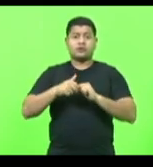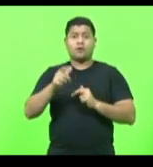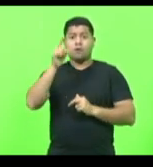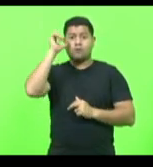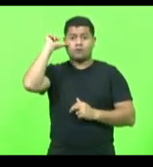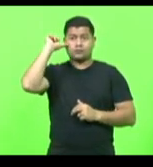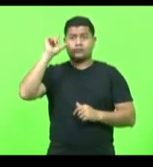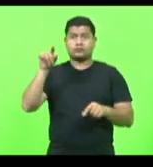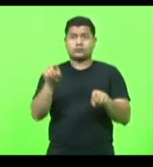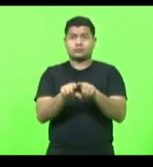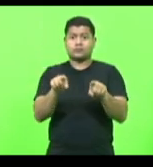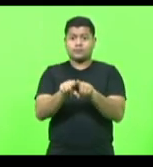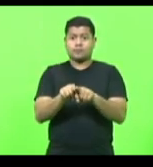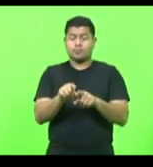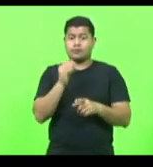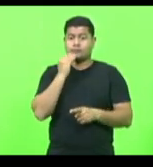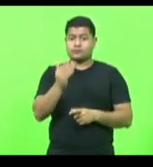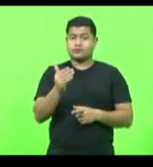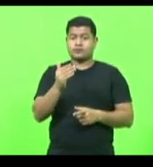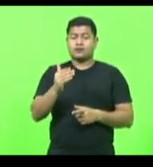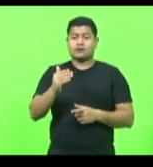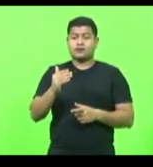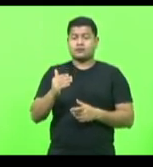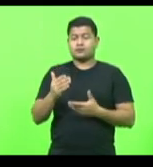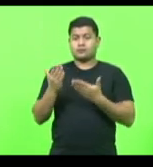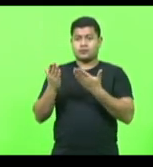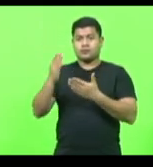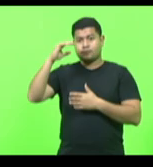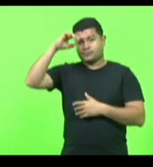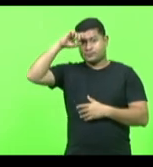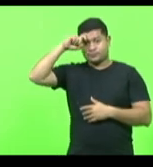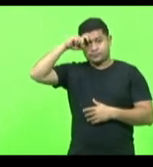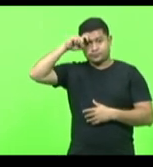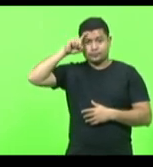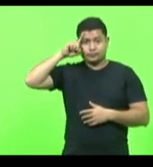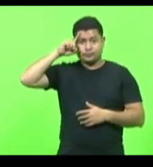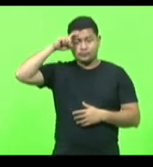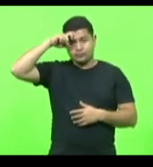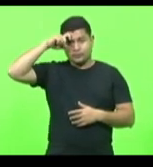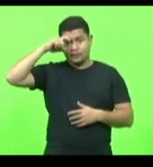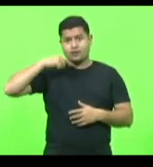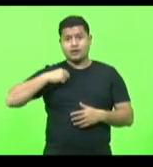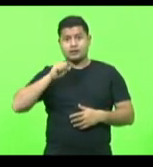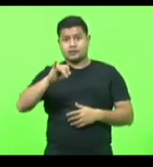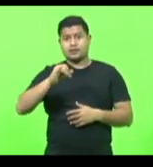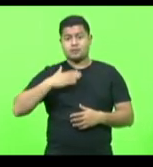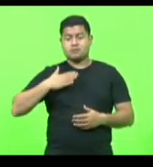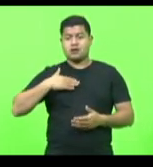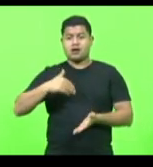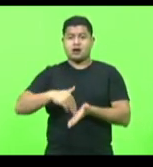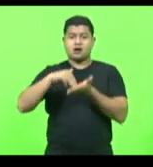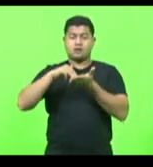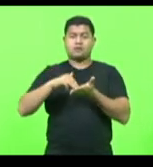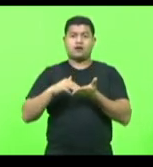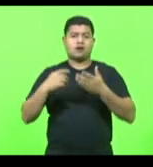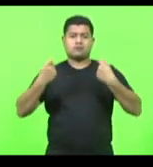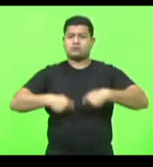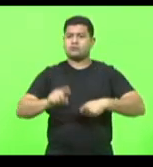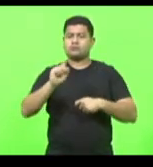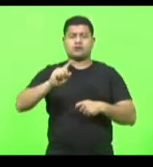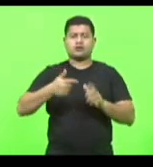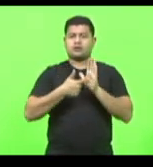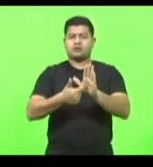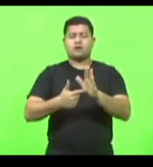eu também, a um pedido do deputado Marcos Vieira, se for por minha causa, essa moção também não precisa ser